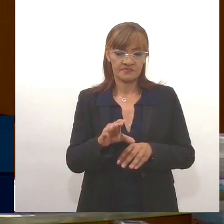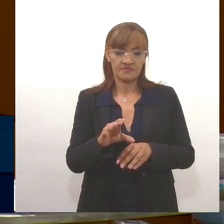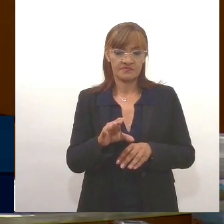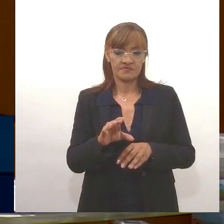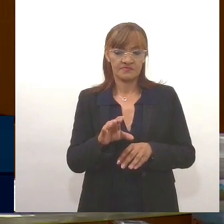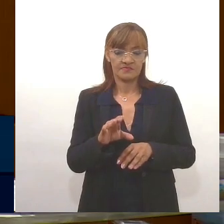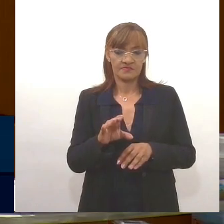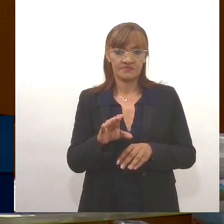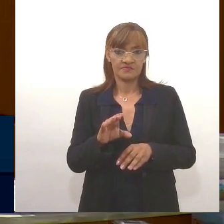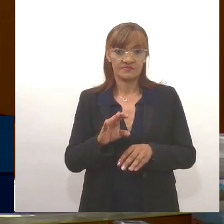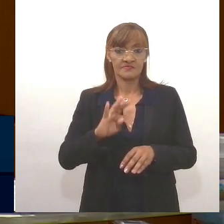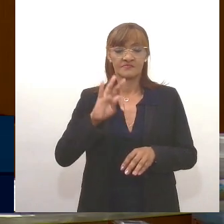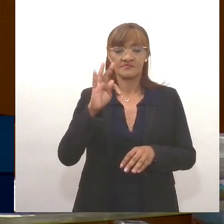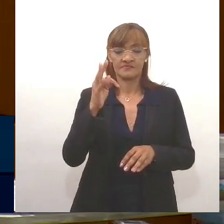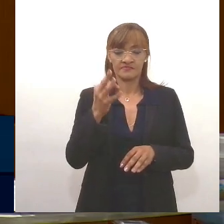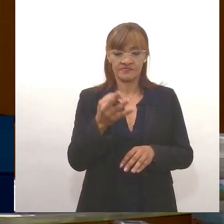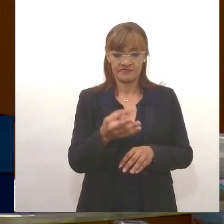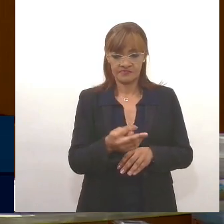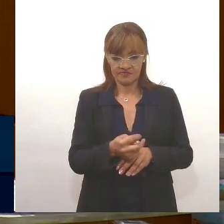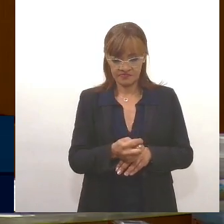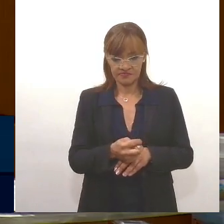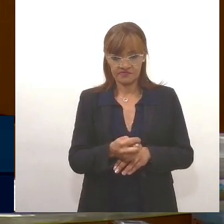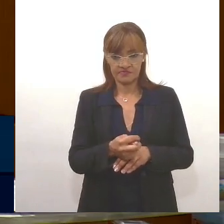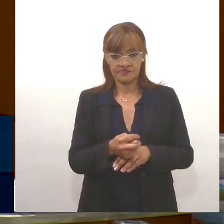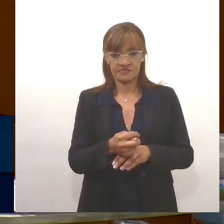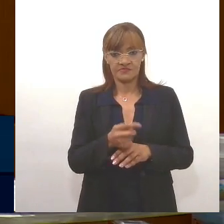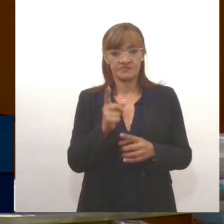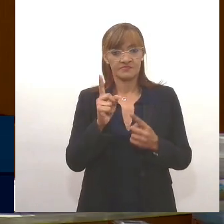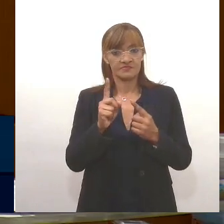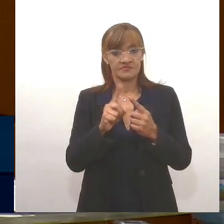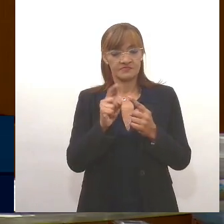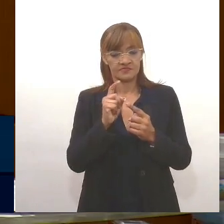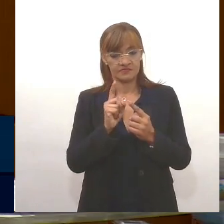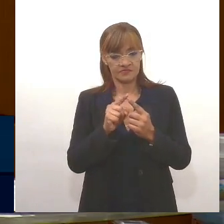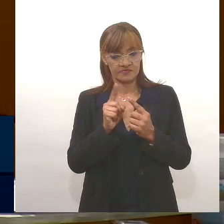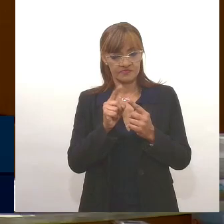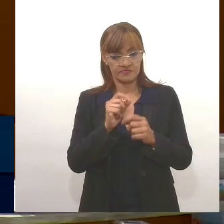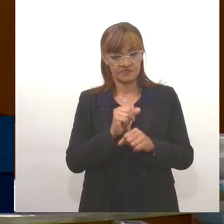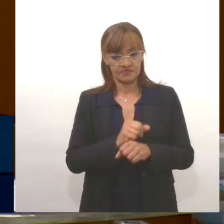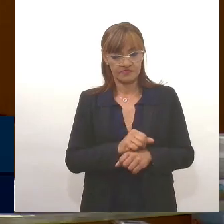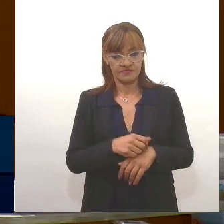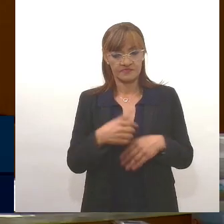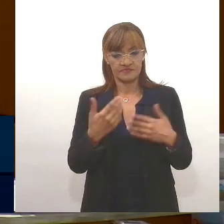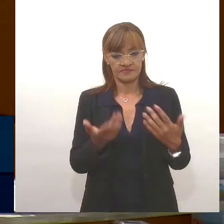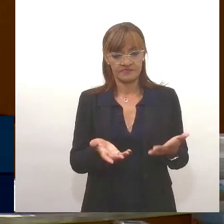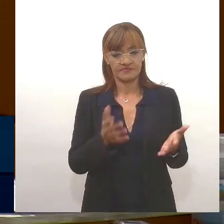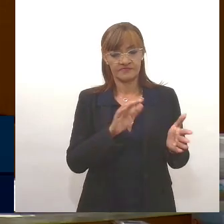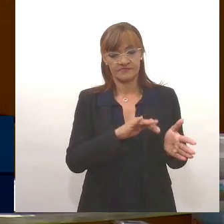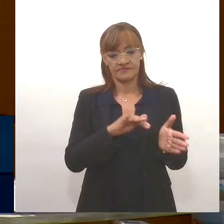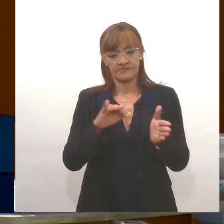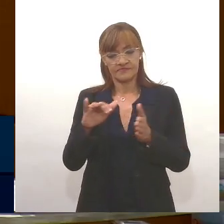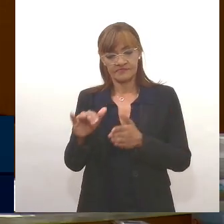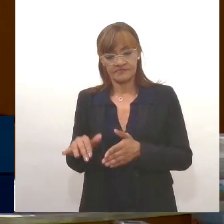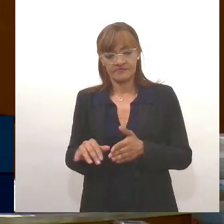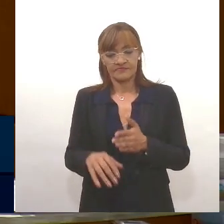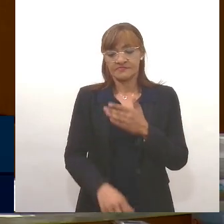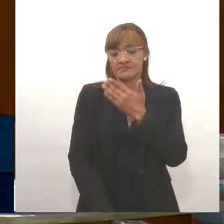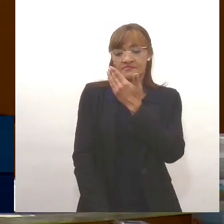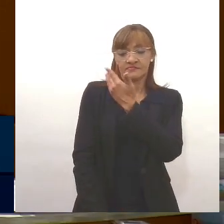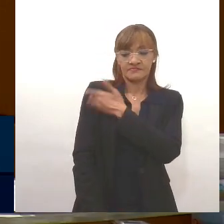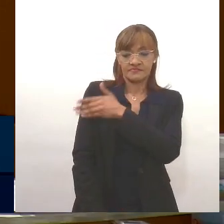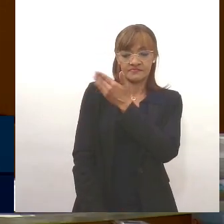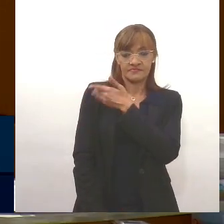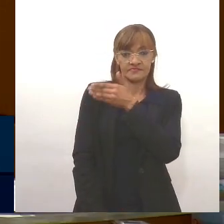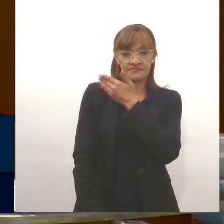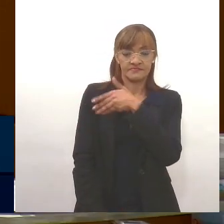eh familiar bom falando sobre discriminação ainda né Eu não sei se